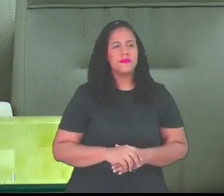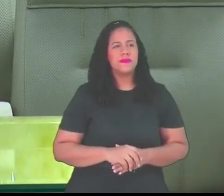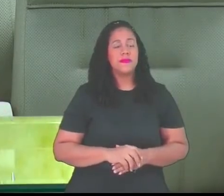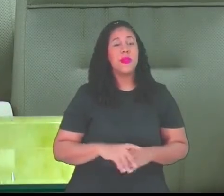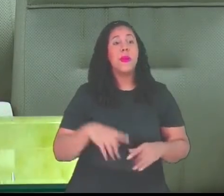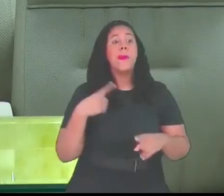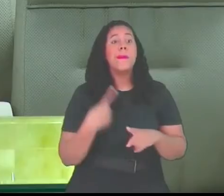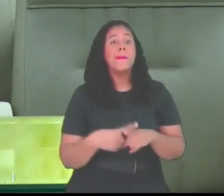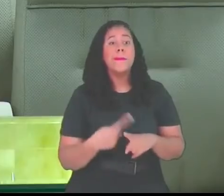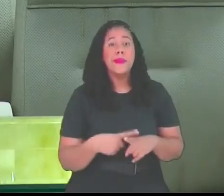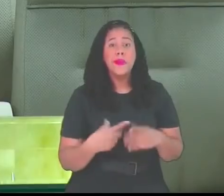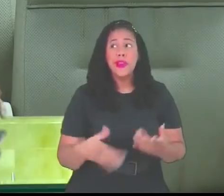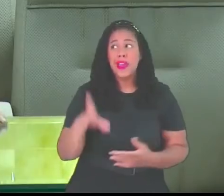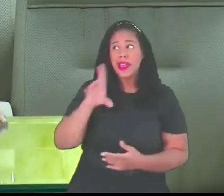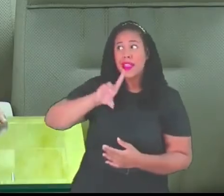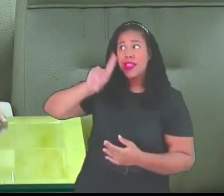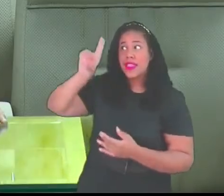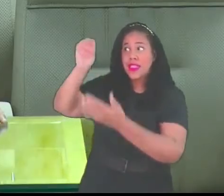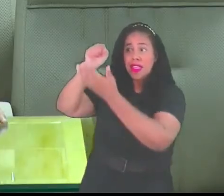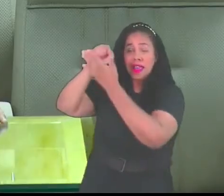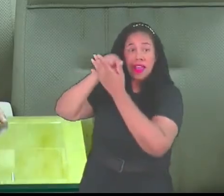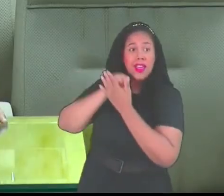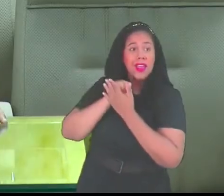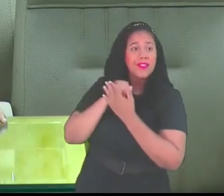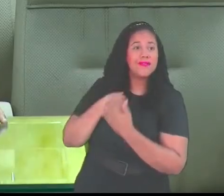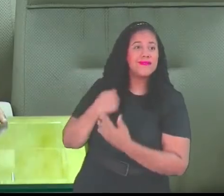Por que que ele é por nós?